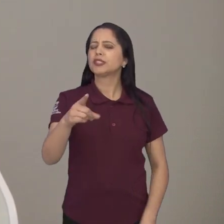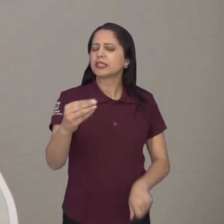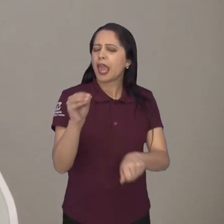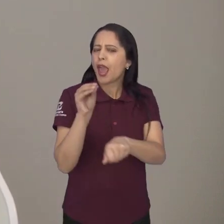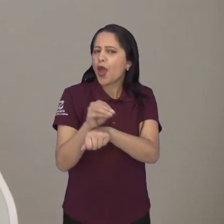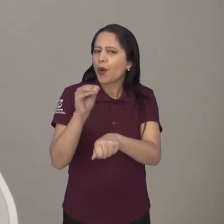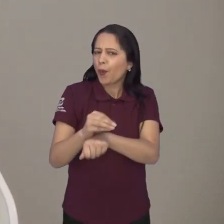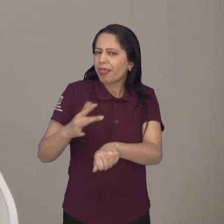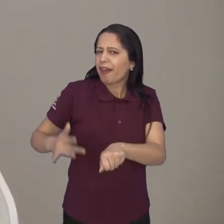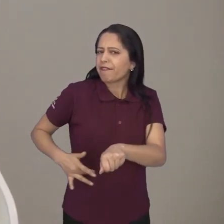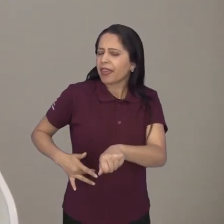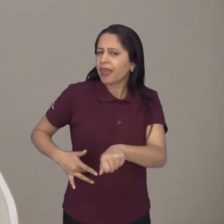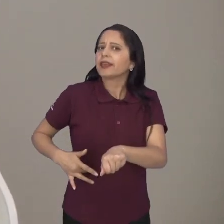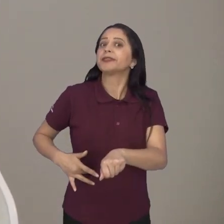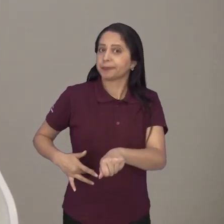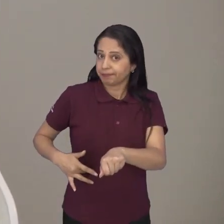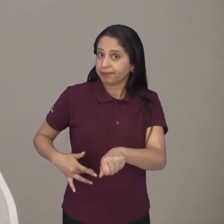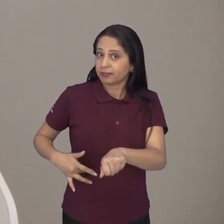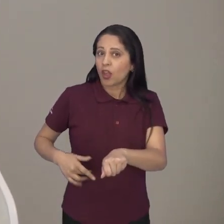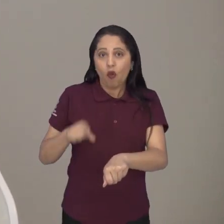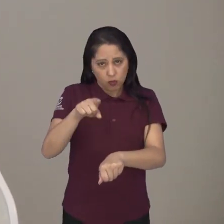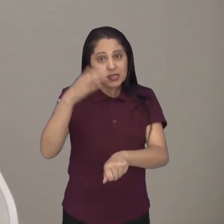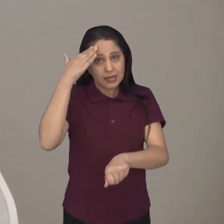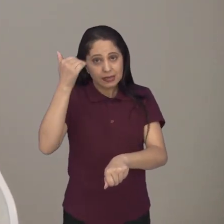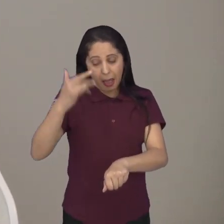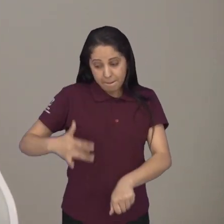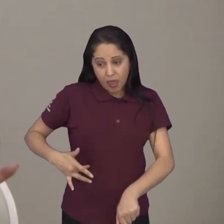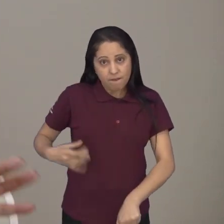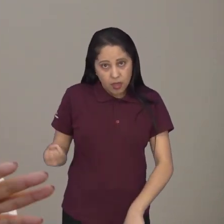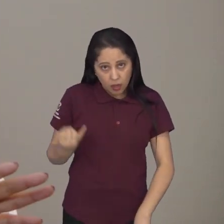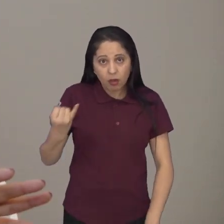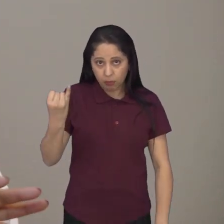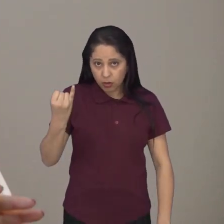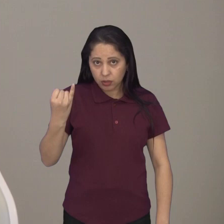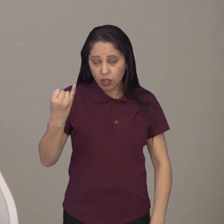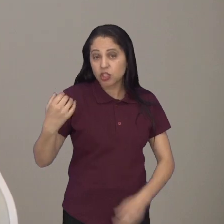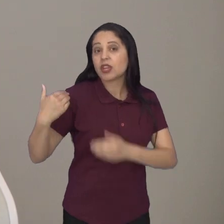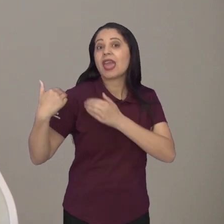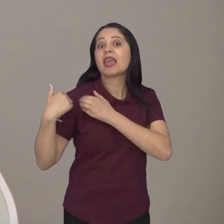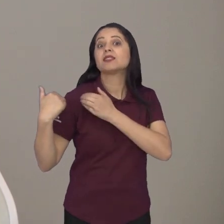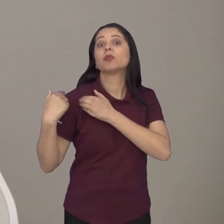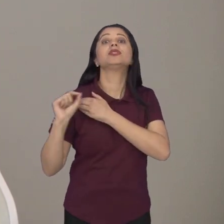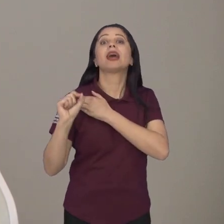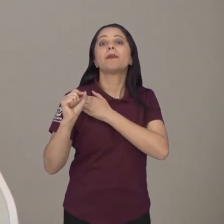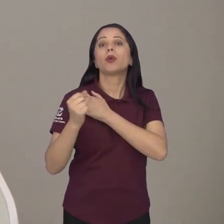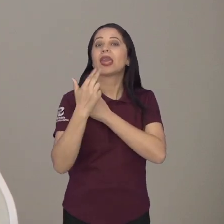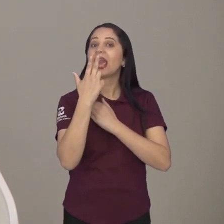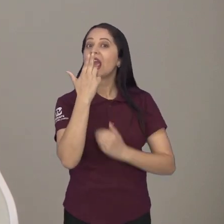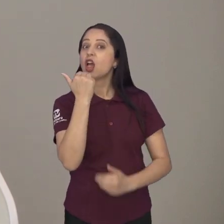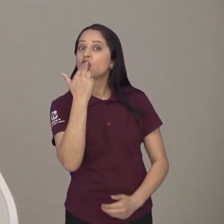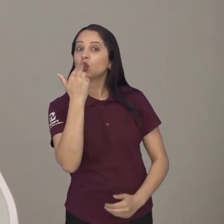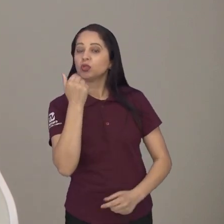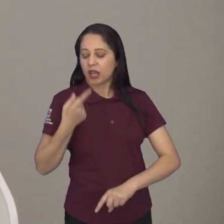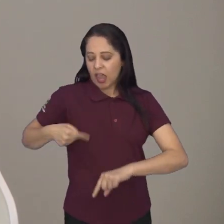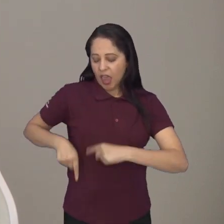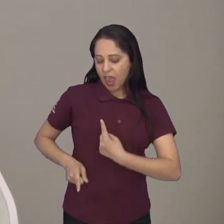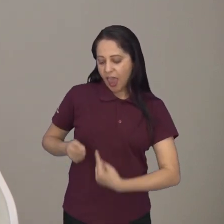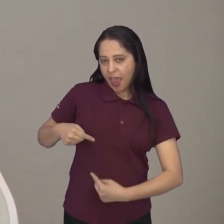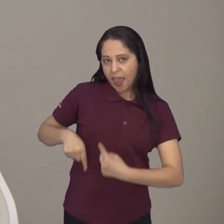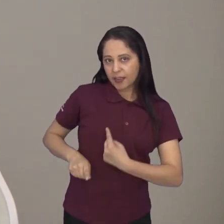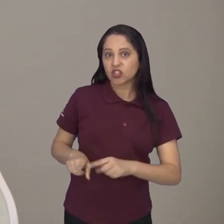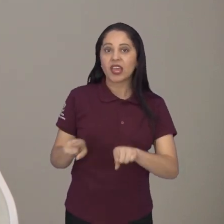Como você tem cuidado do seu fígado? Você sabia que ele é um órgão muito importante que tem como função processar